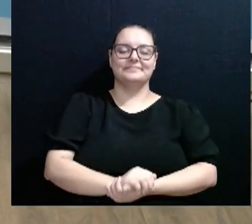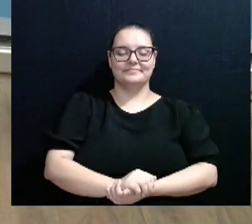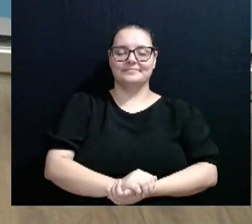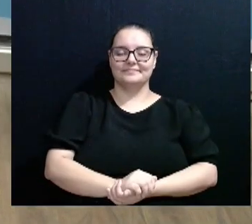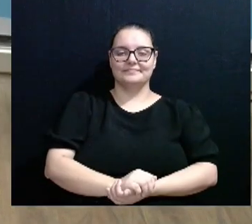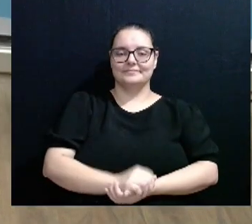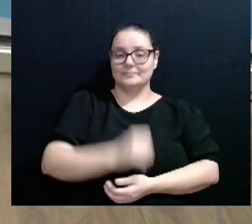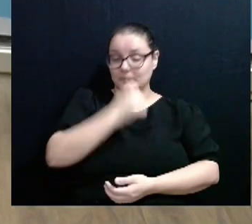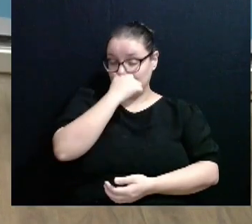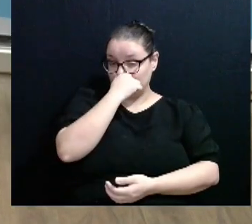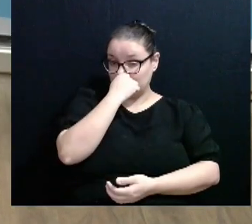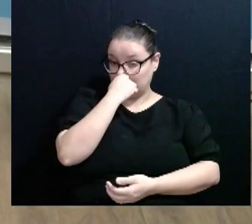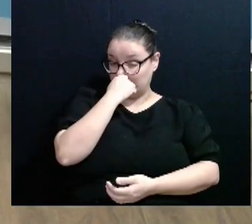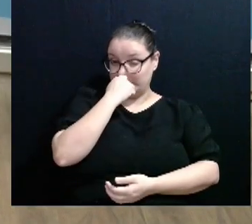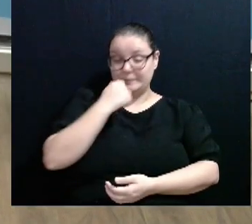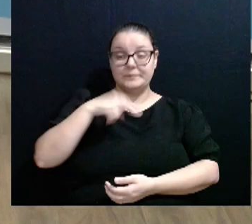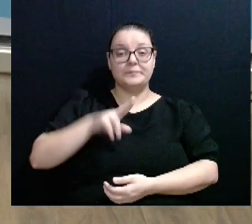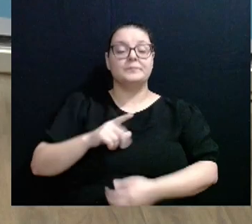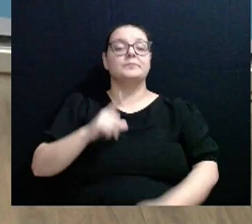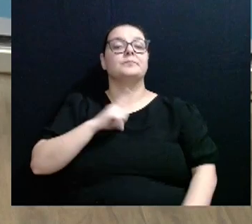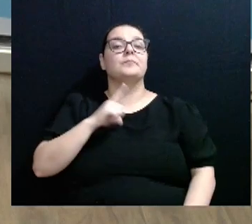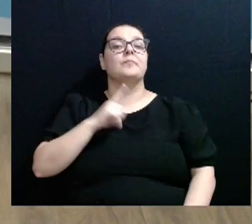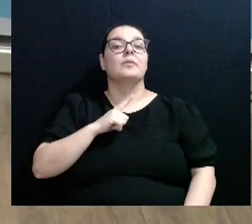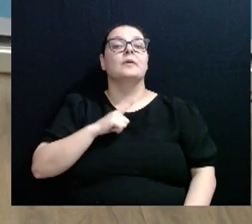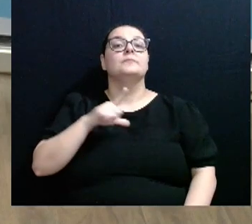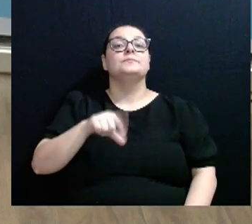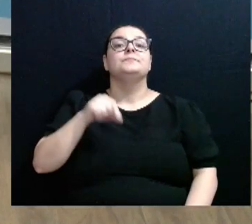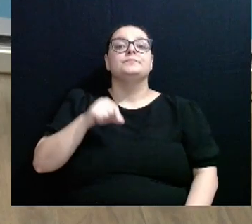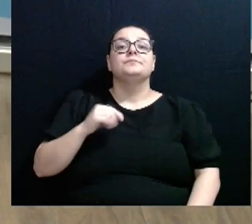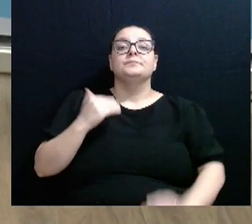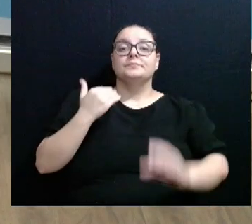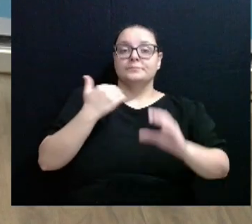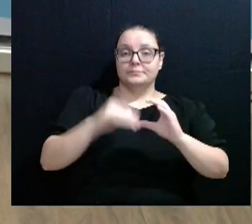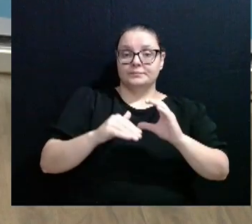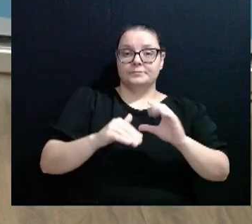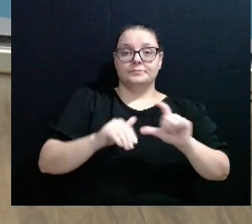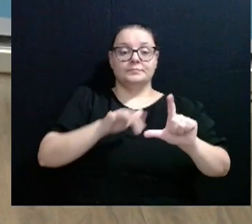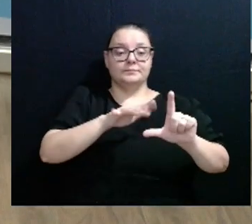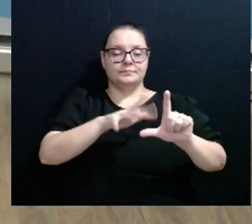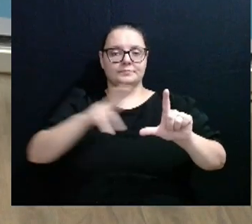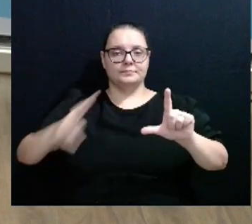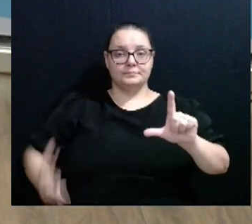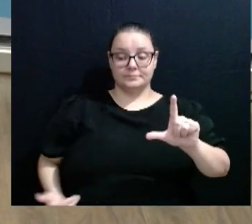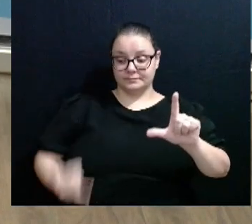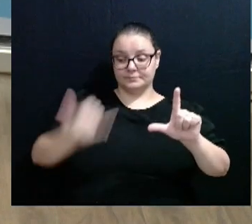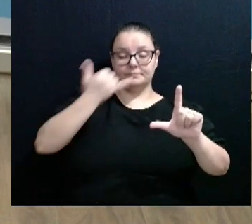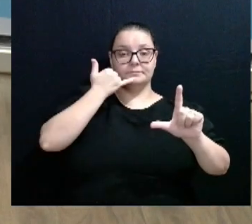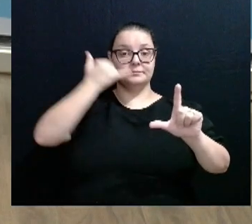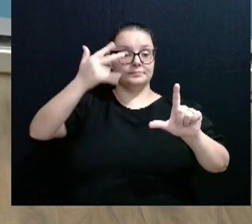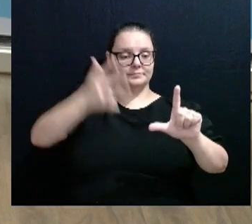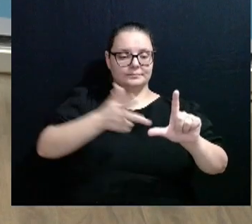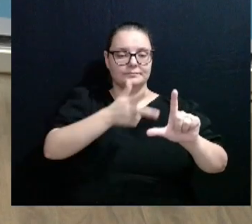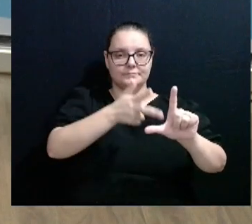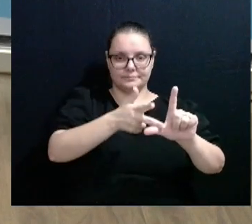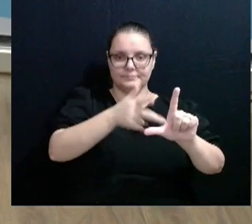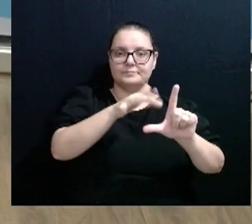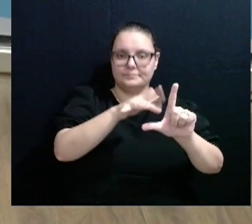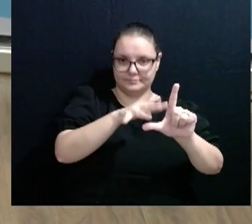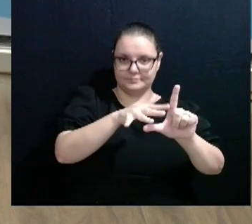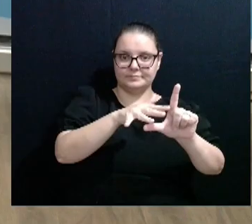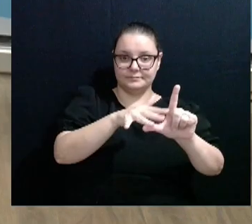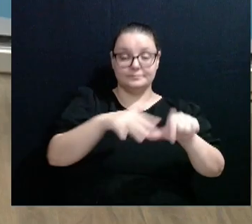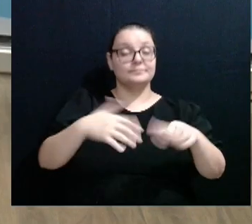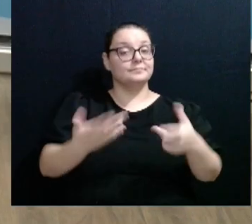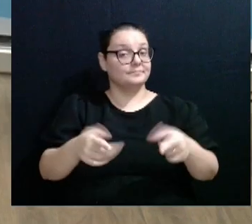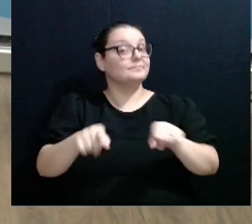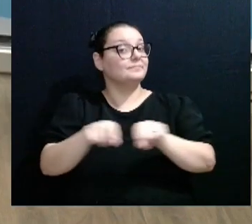978293776. Ou você tem a opção de enviar a sua mensagem apontando a câmera do seu celular para o QR Code. Também já aparece